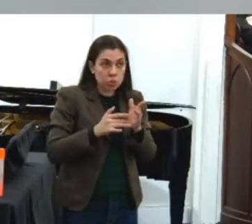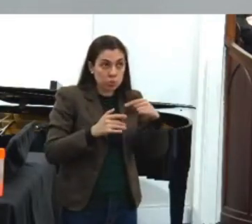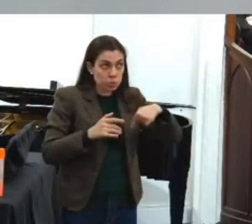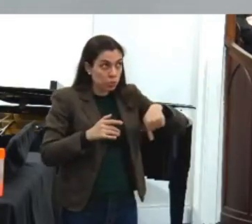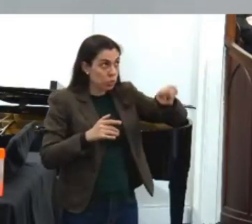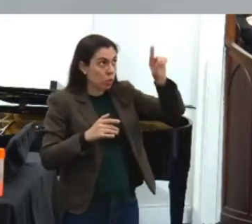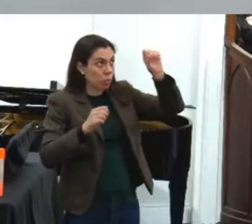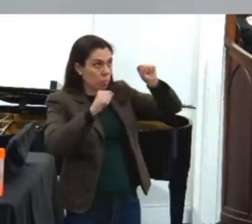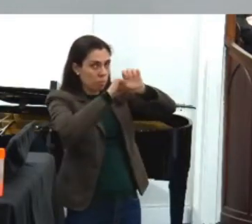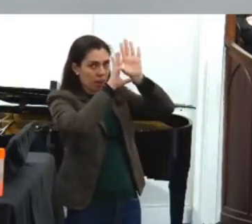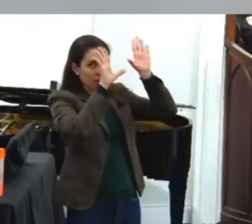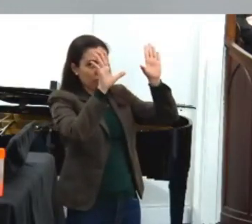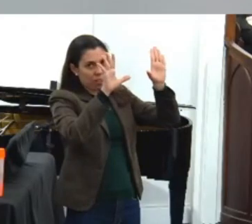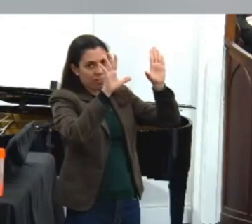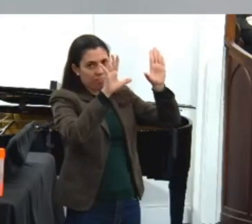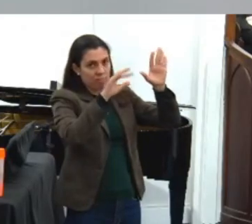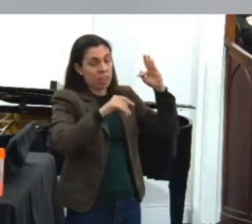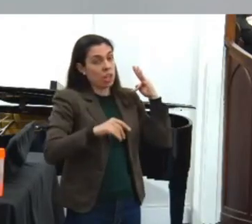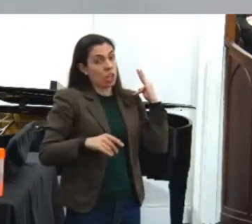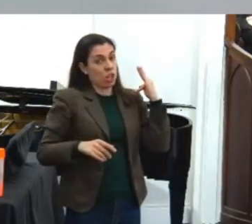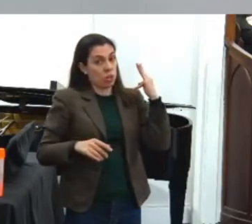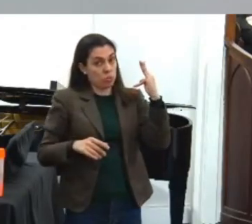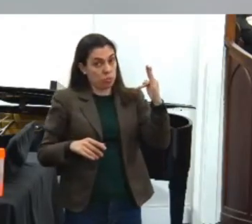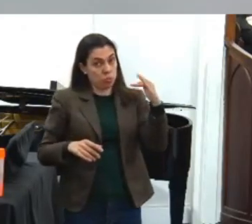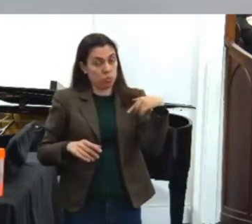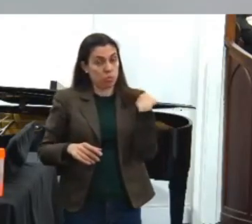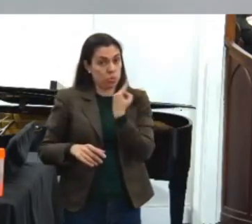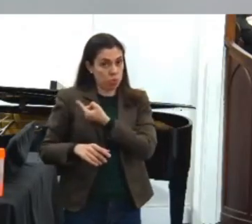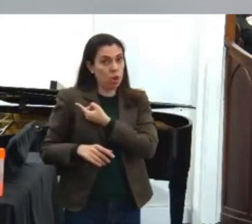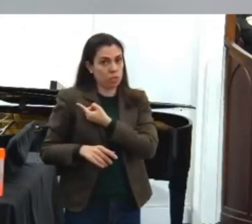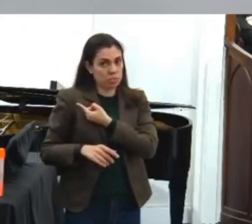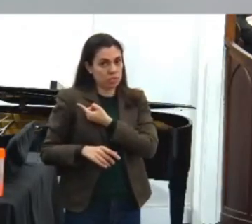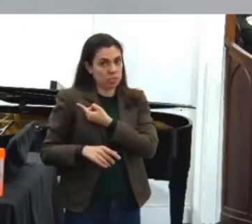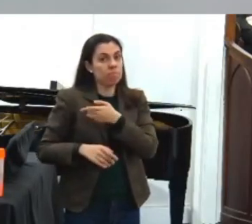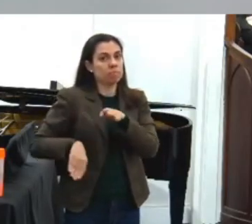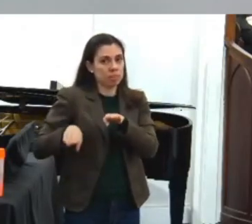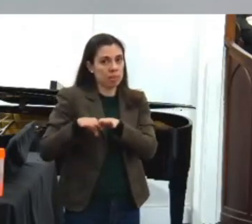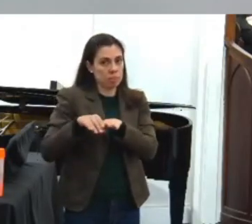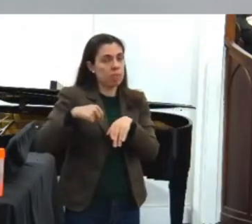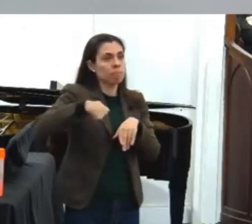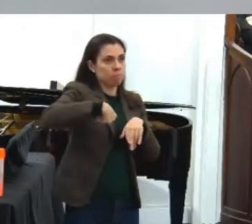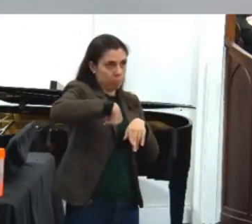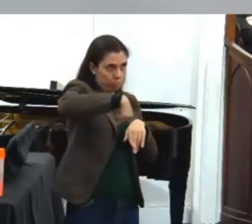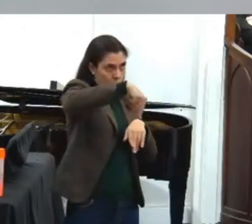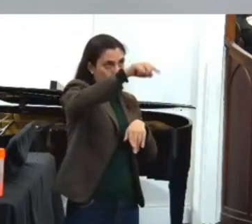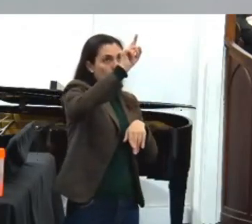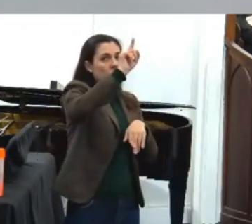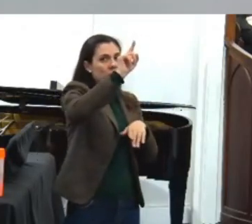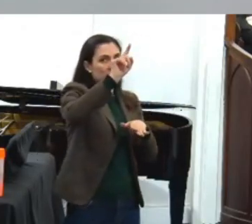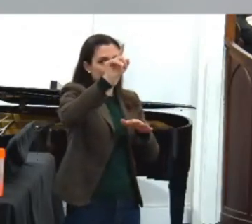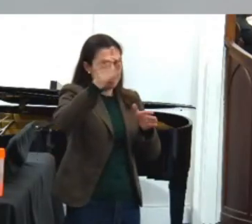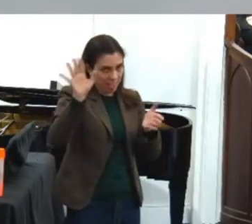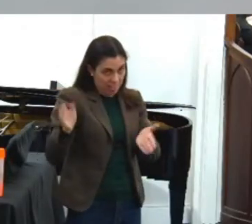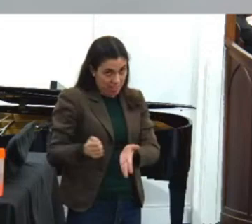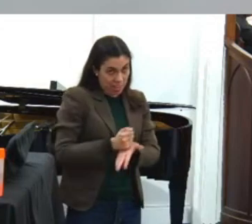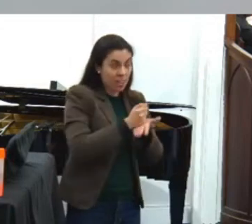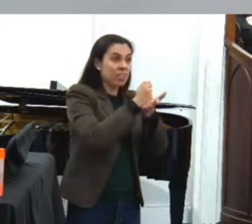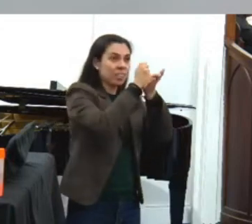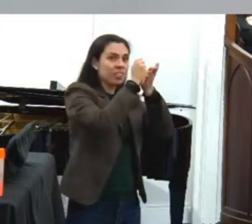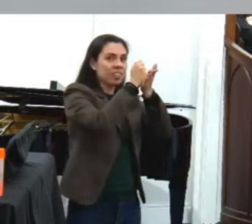a igreja, os crentes, aqueles alcançados por essa mensagem viverão. Ele